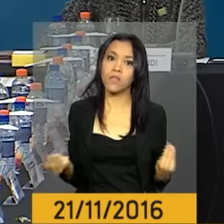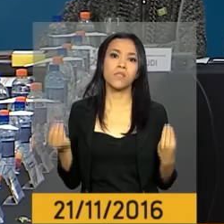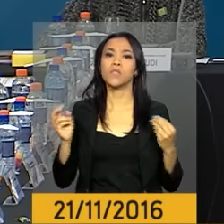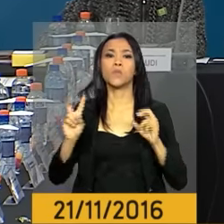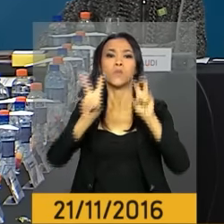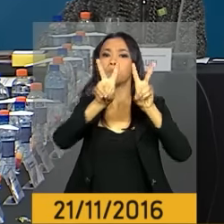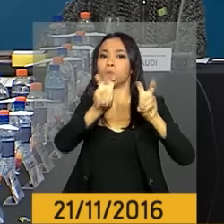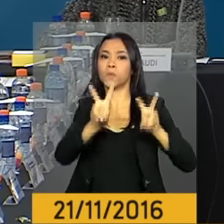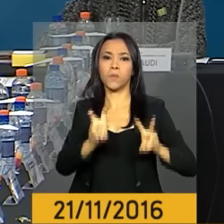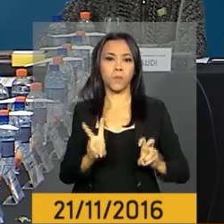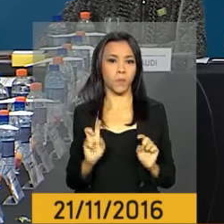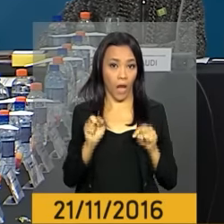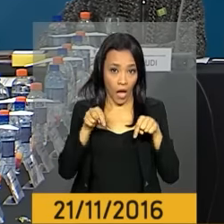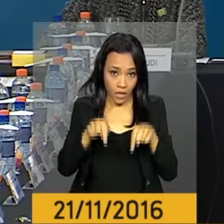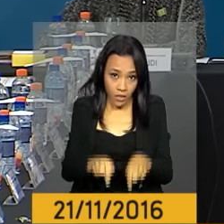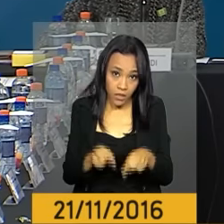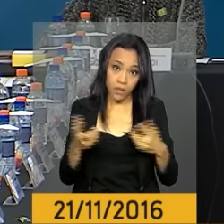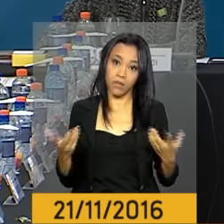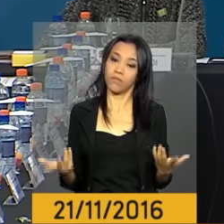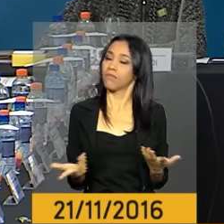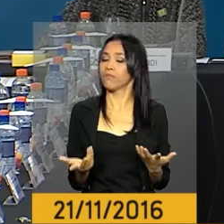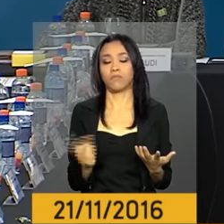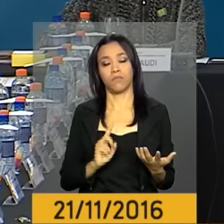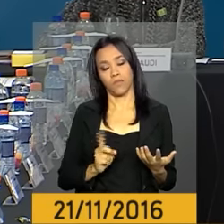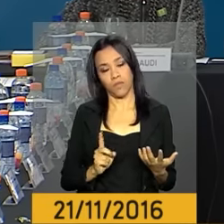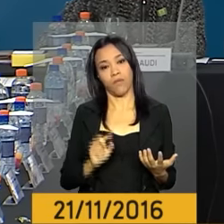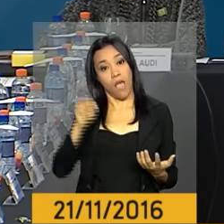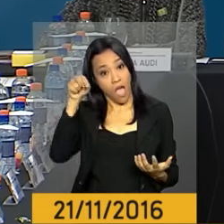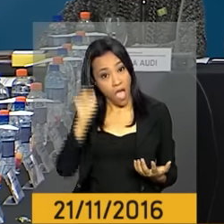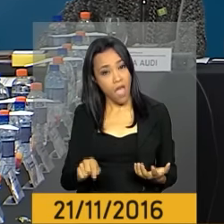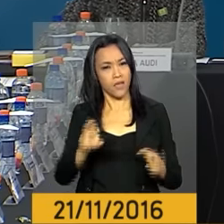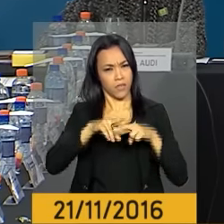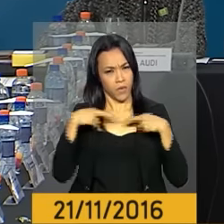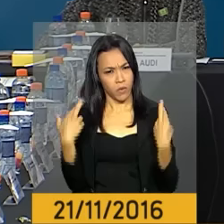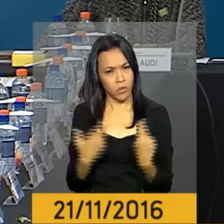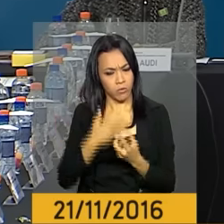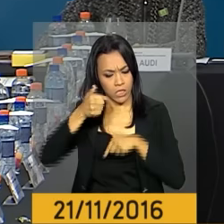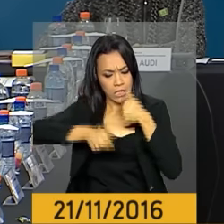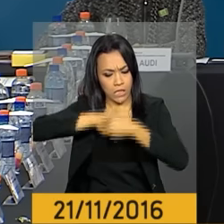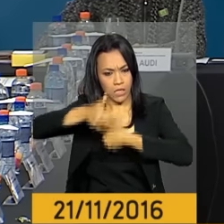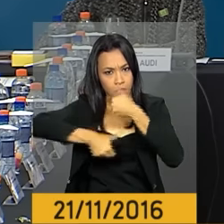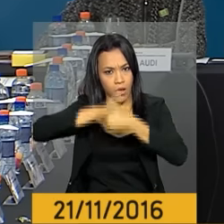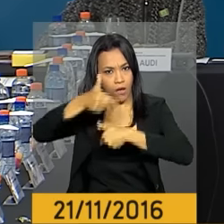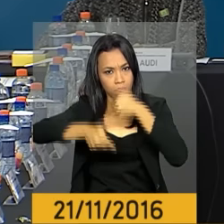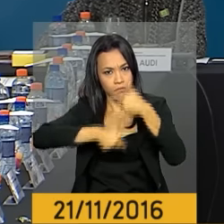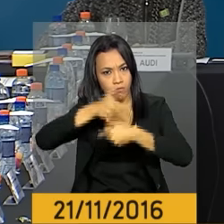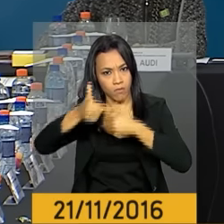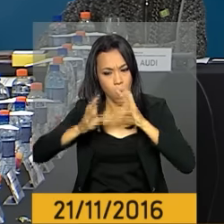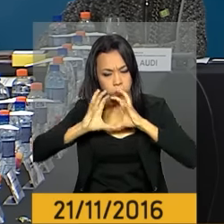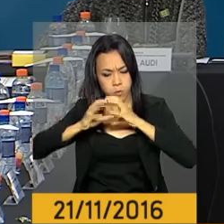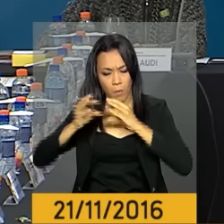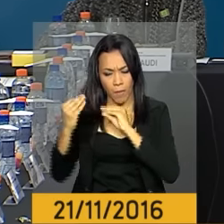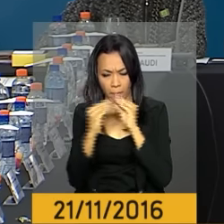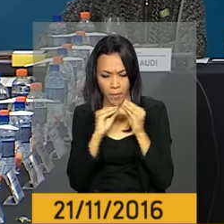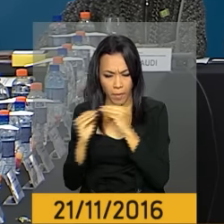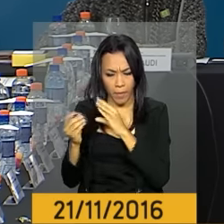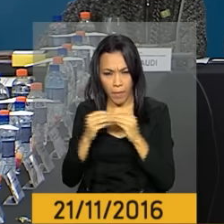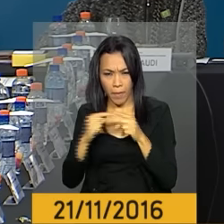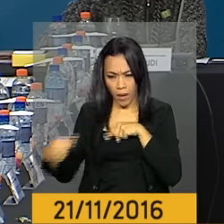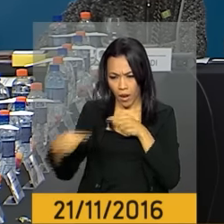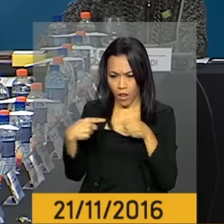ou replicá-la daqui a 2 ou 3 meses. Esta é uma reunião de trabalho. Portanto, quando